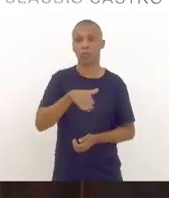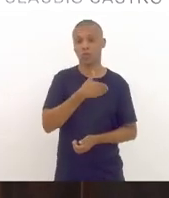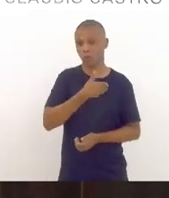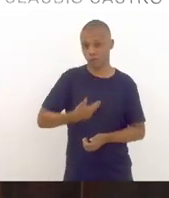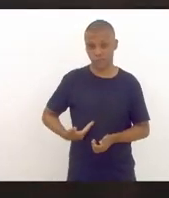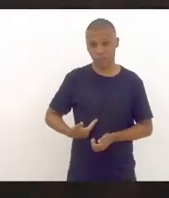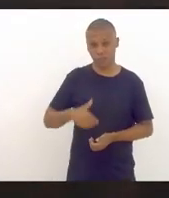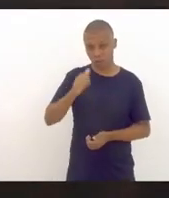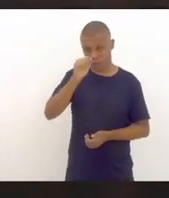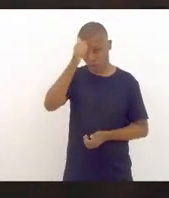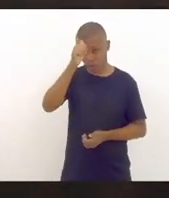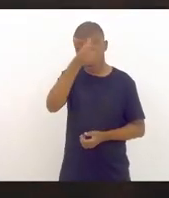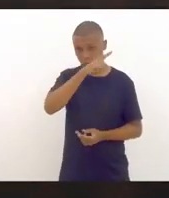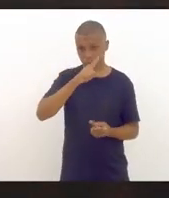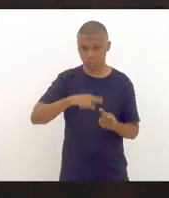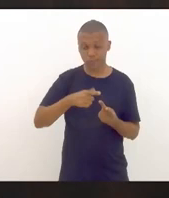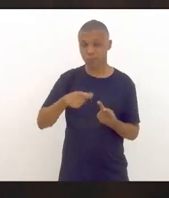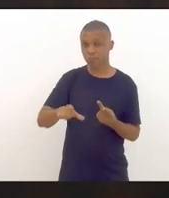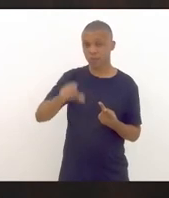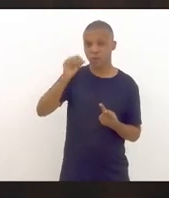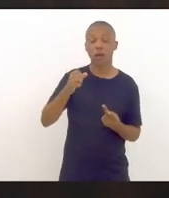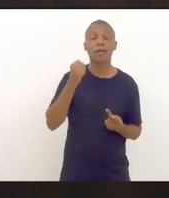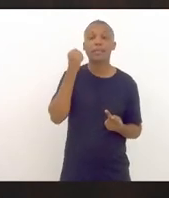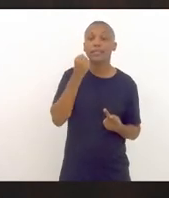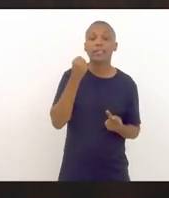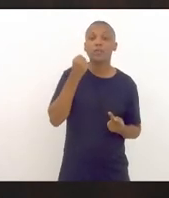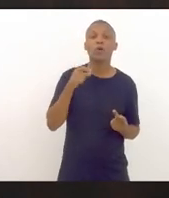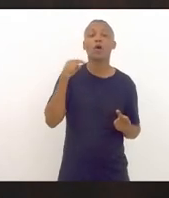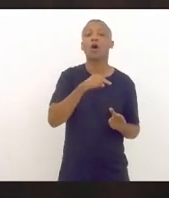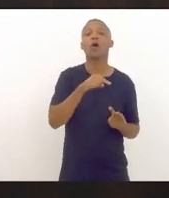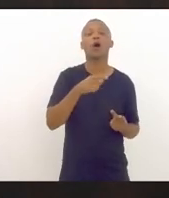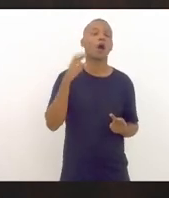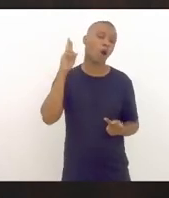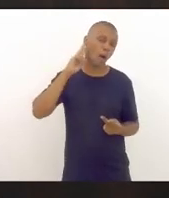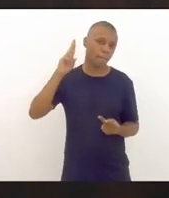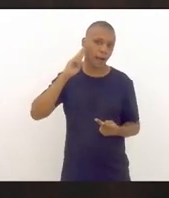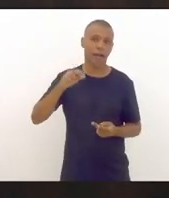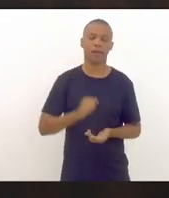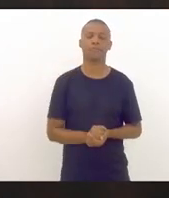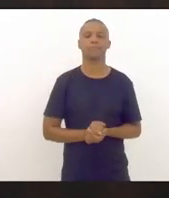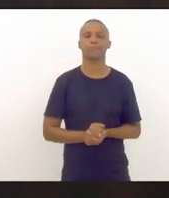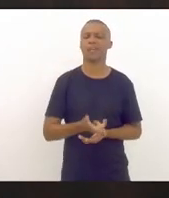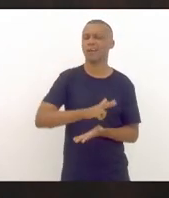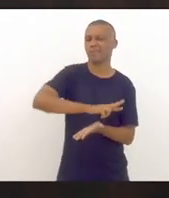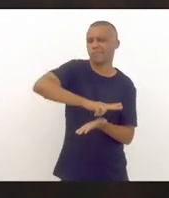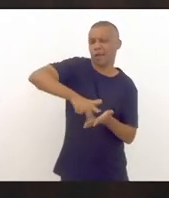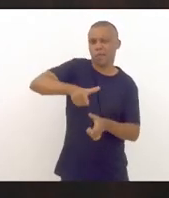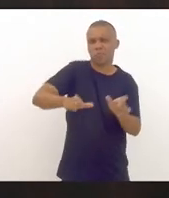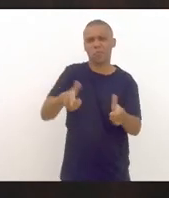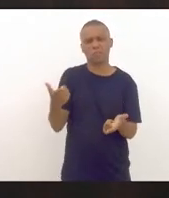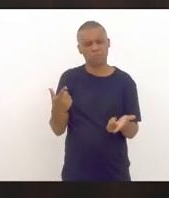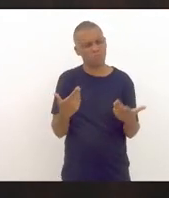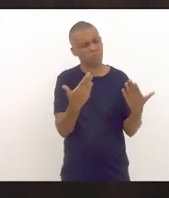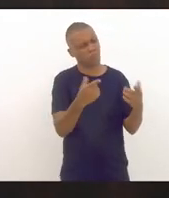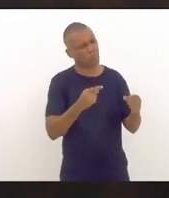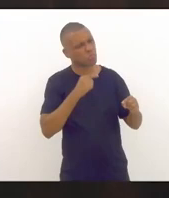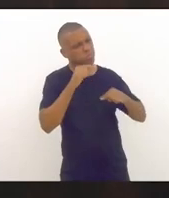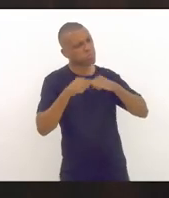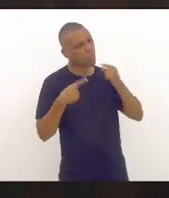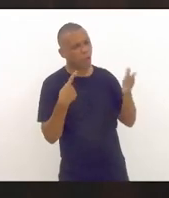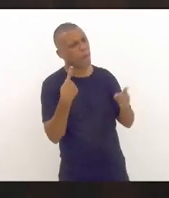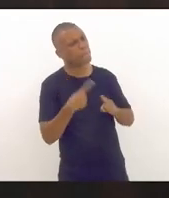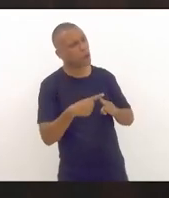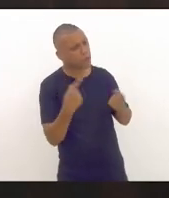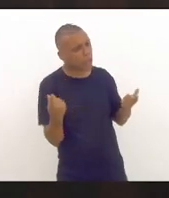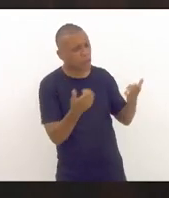Cláudio Castro e escolhi ser senador Romário. E muitas pessoas, às vezes, me indagavam e falavam, perguntavam,